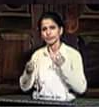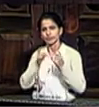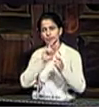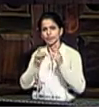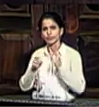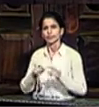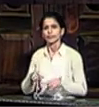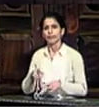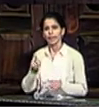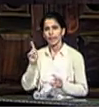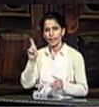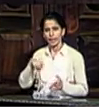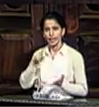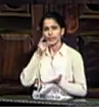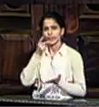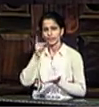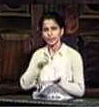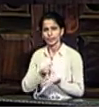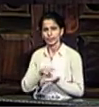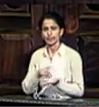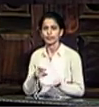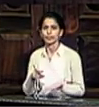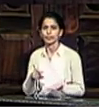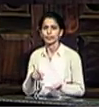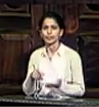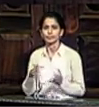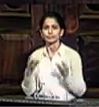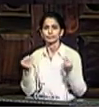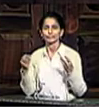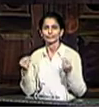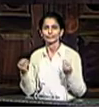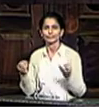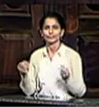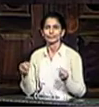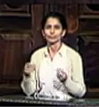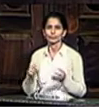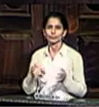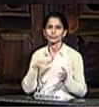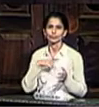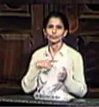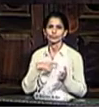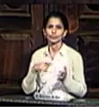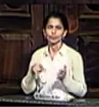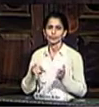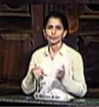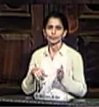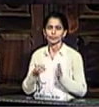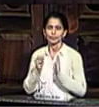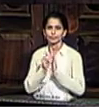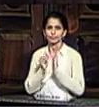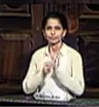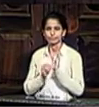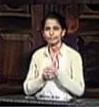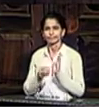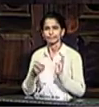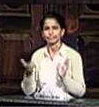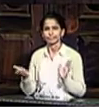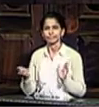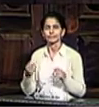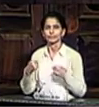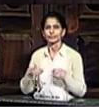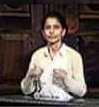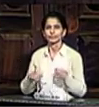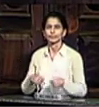fato, sim, que muitas delas têm no seu bojo a inconstitucionalidade.